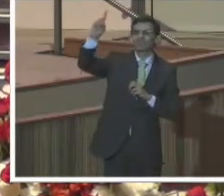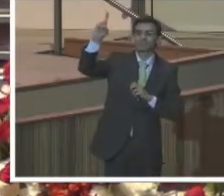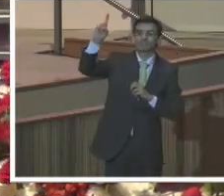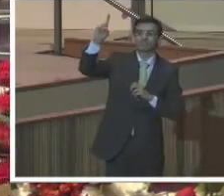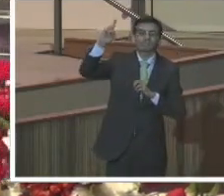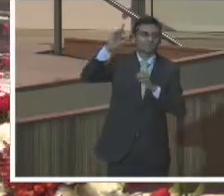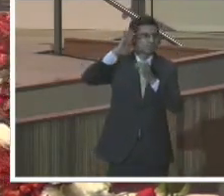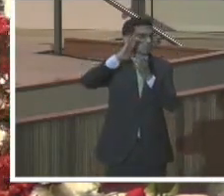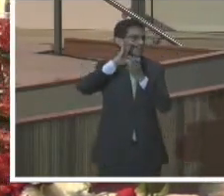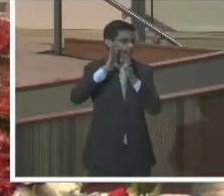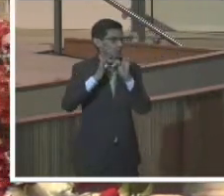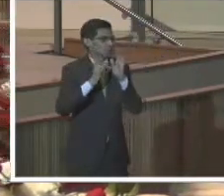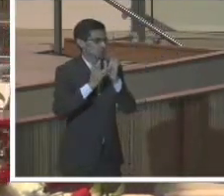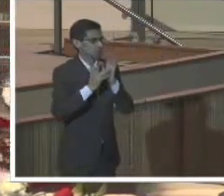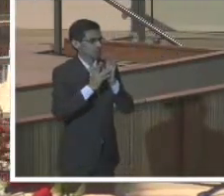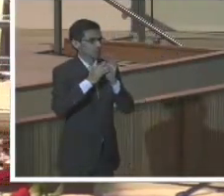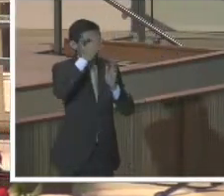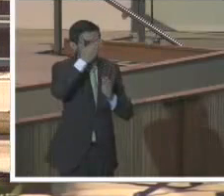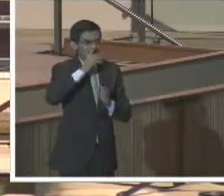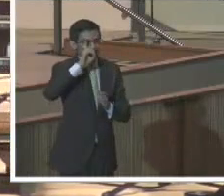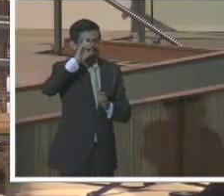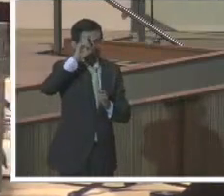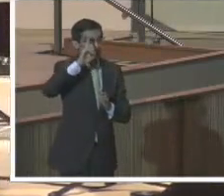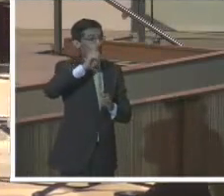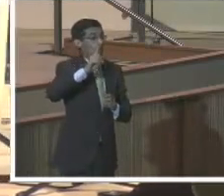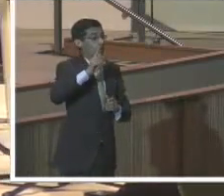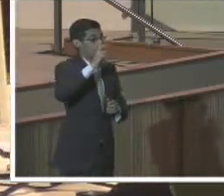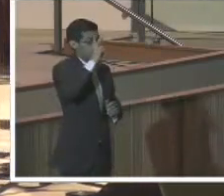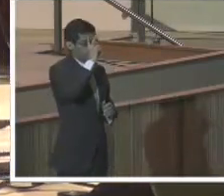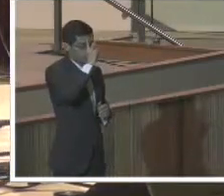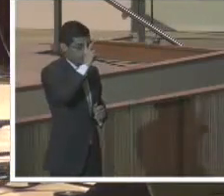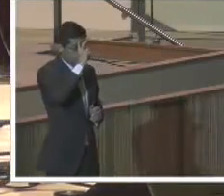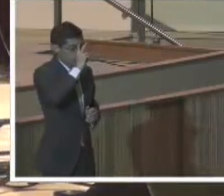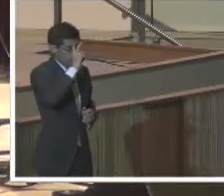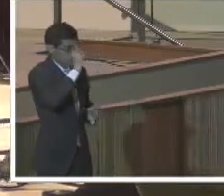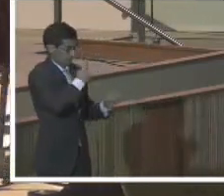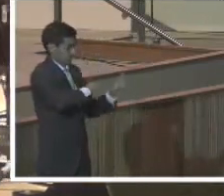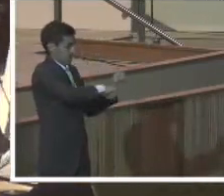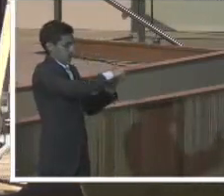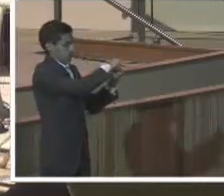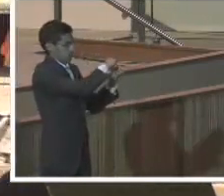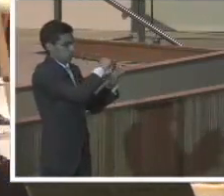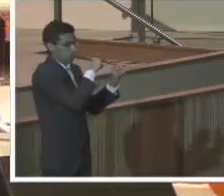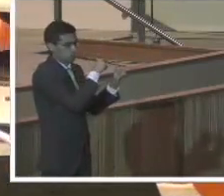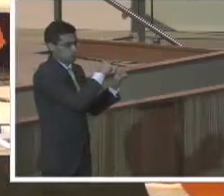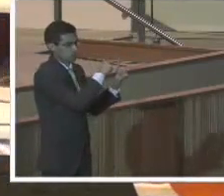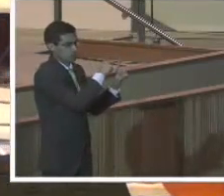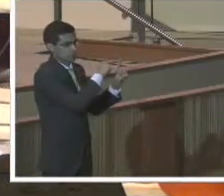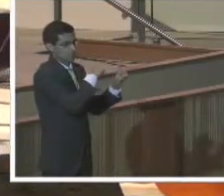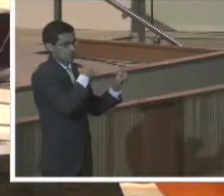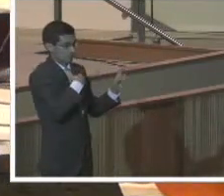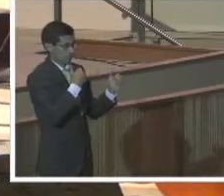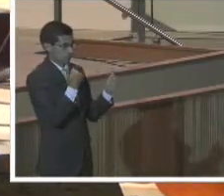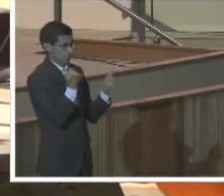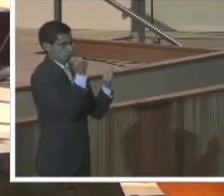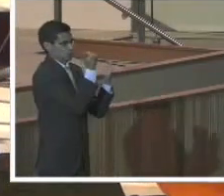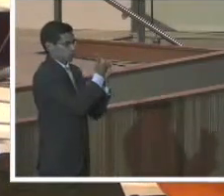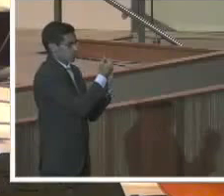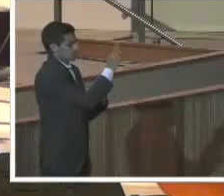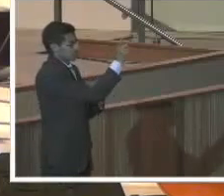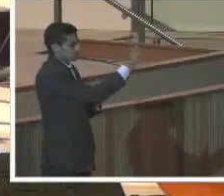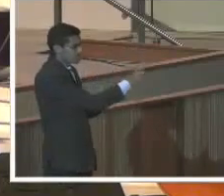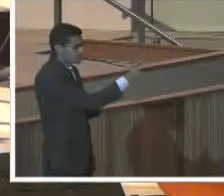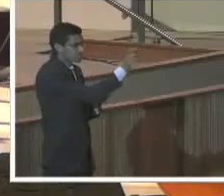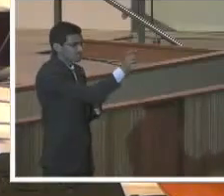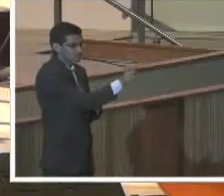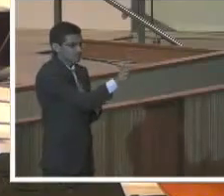está lá para dizer: Pai, lembra, a cruz, eu tomei o lugar dele, para